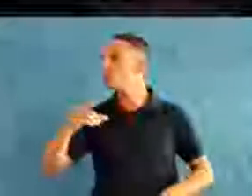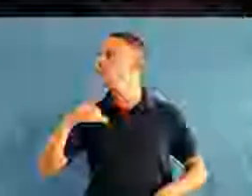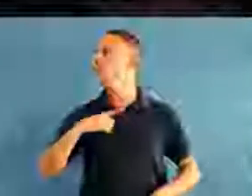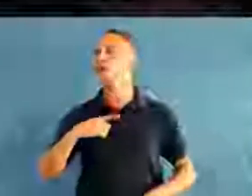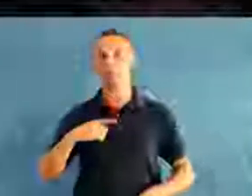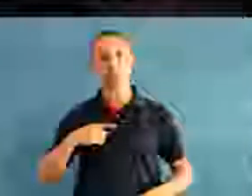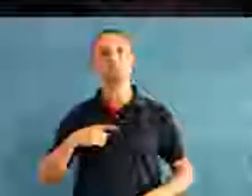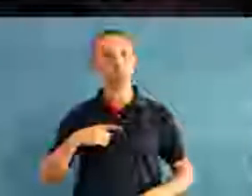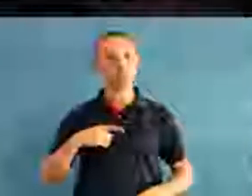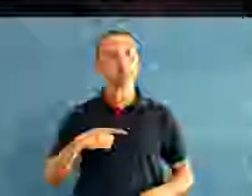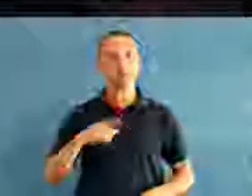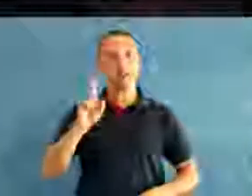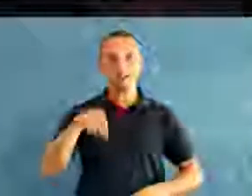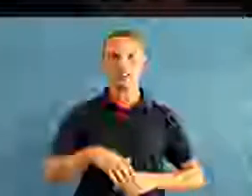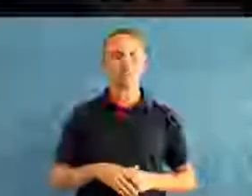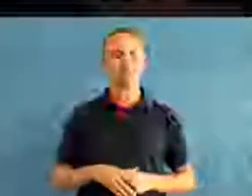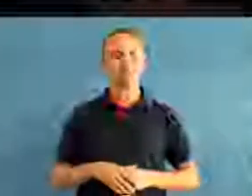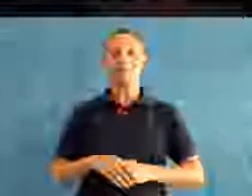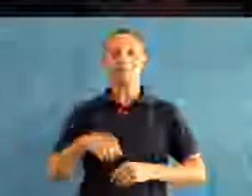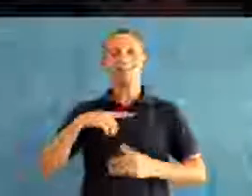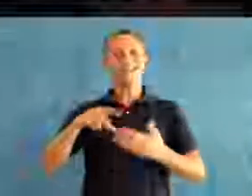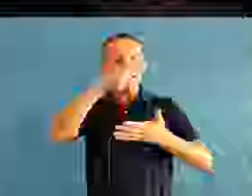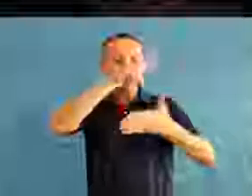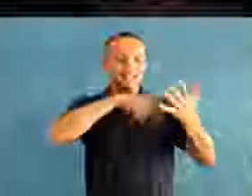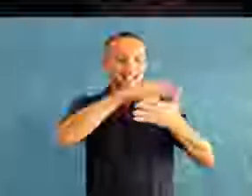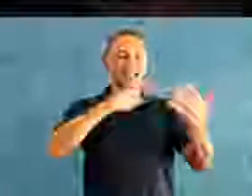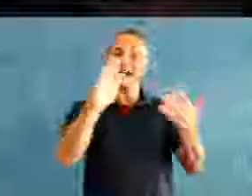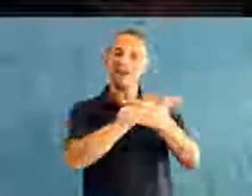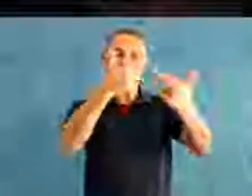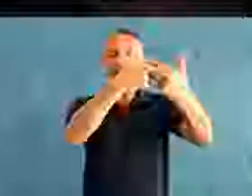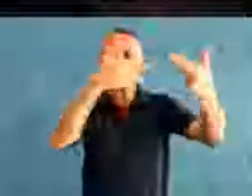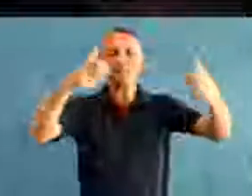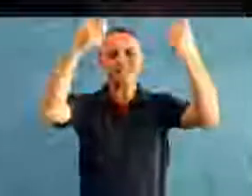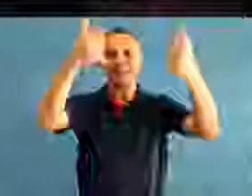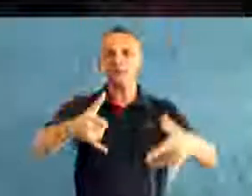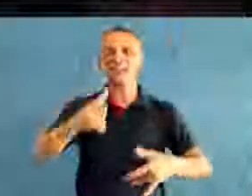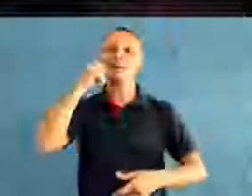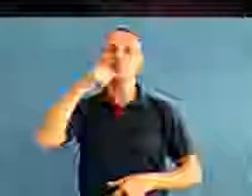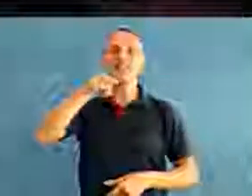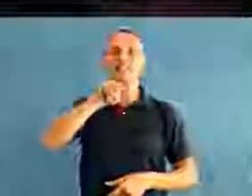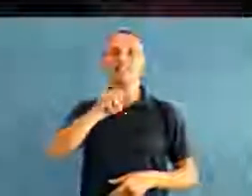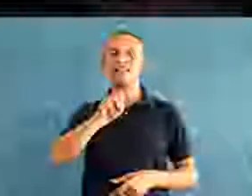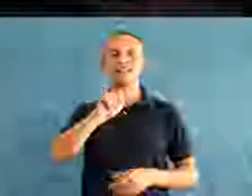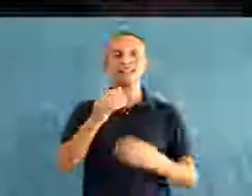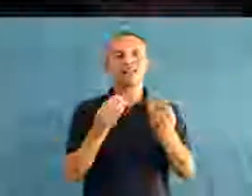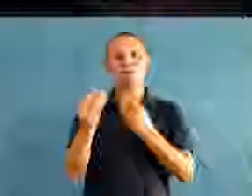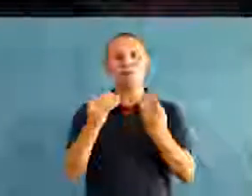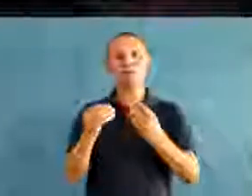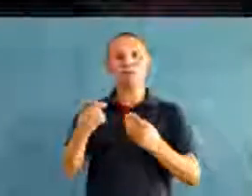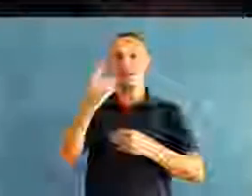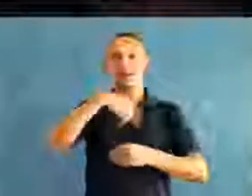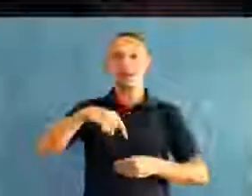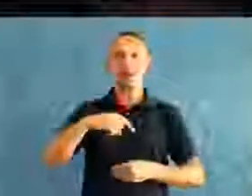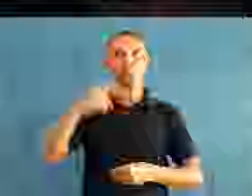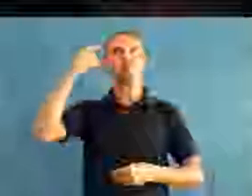Lembro alguns desses motivos que surpreendem as pessoas, só para vocês verem que temos razão, eu me incluo